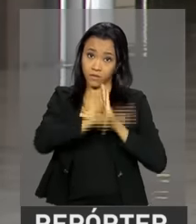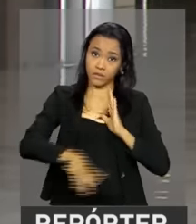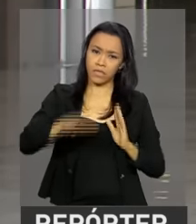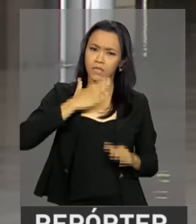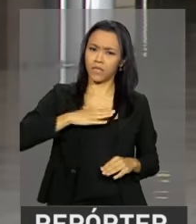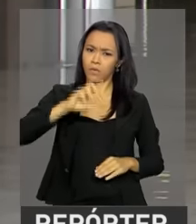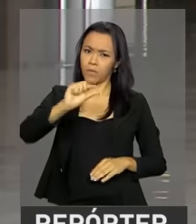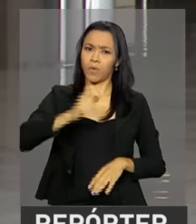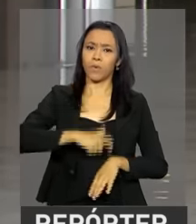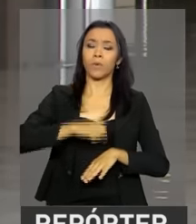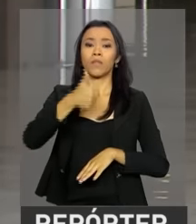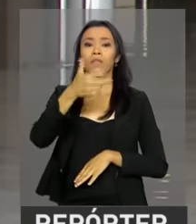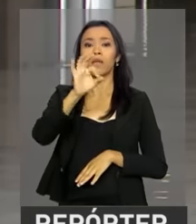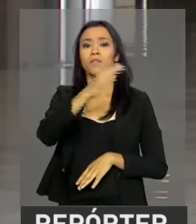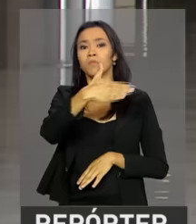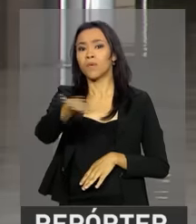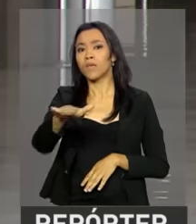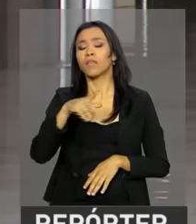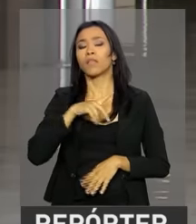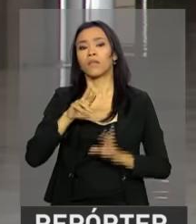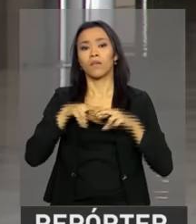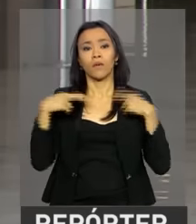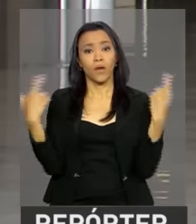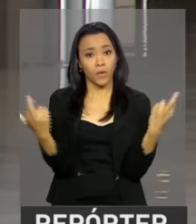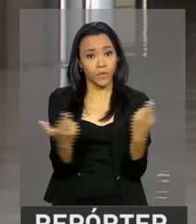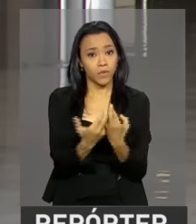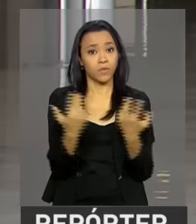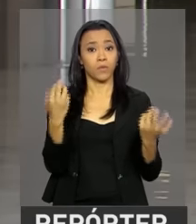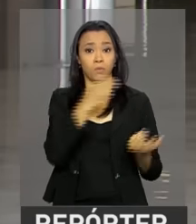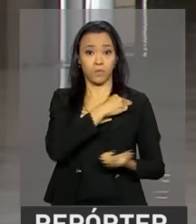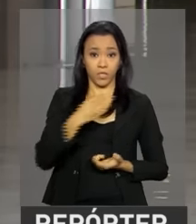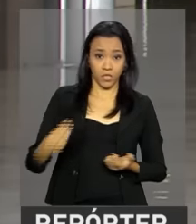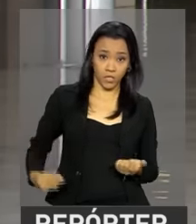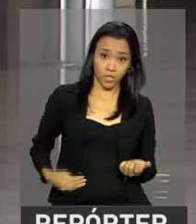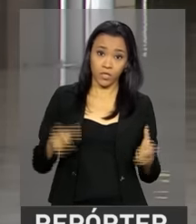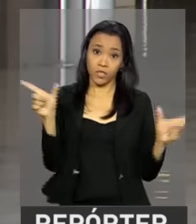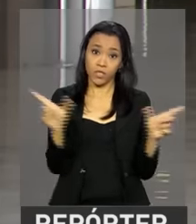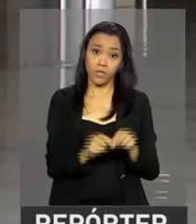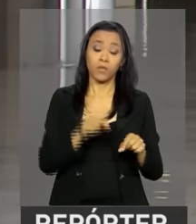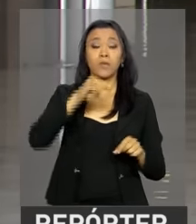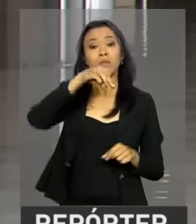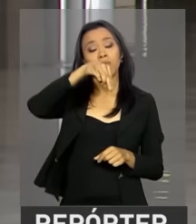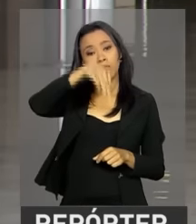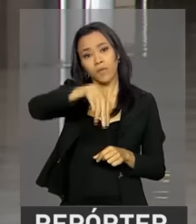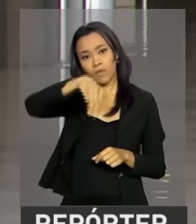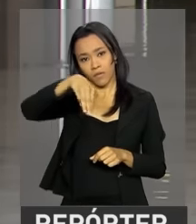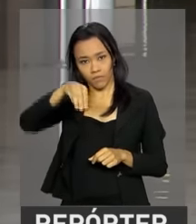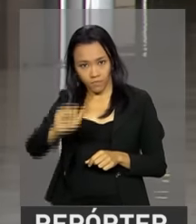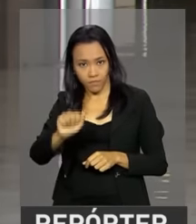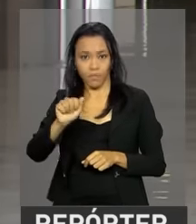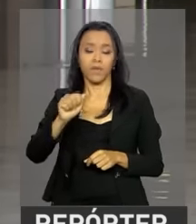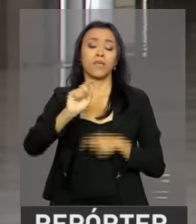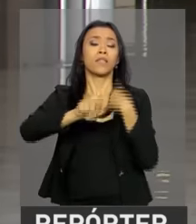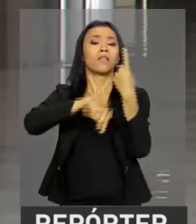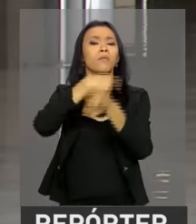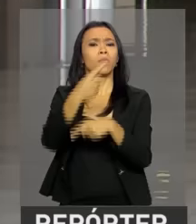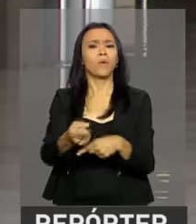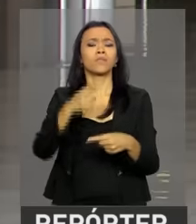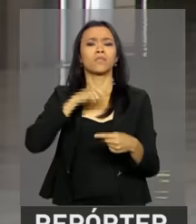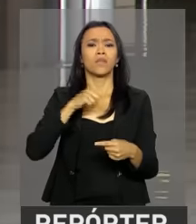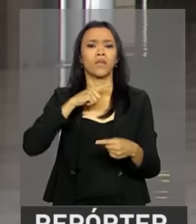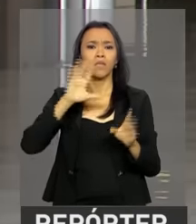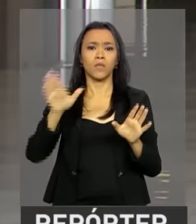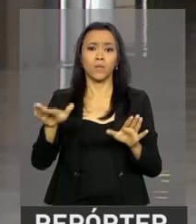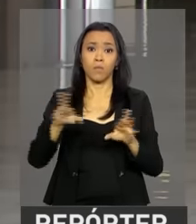pouco a partir das 10:30 da manhã Michel Temer se reúne com o ministro do do meio ambiente sarnei filho na sequência tem uma audiência com